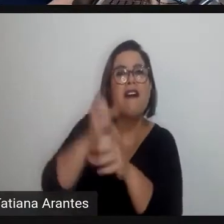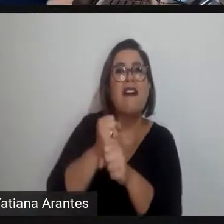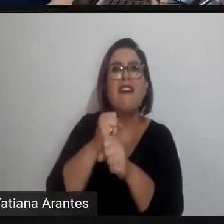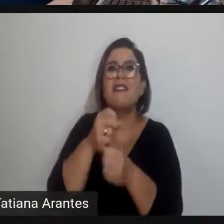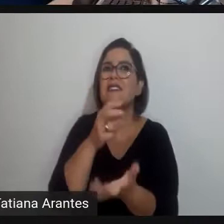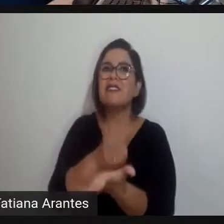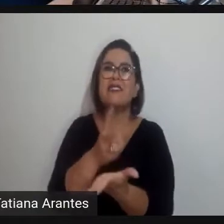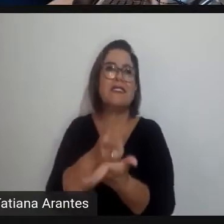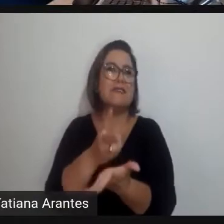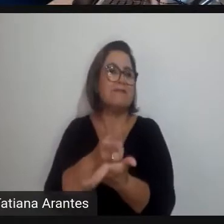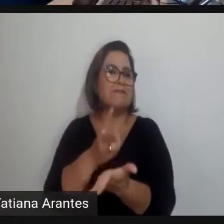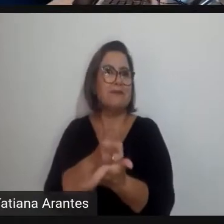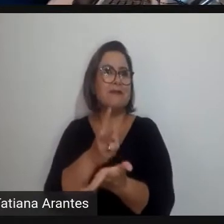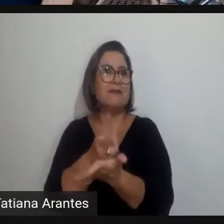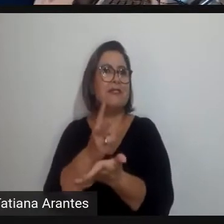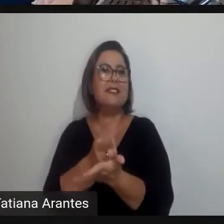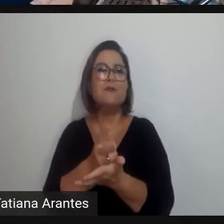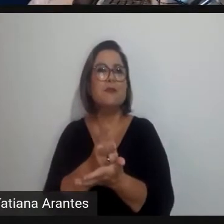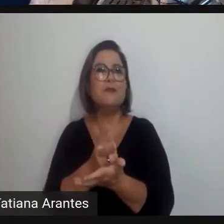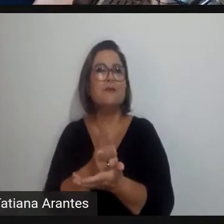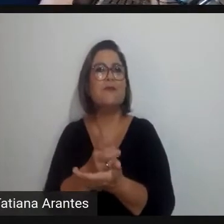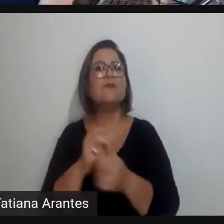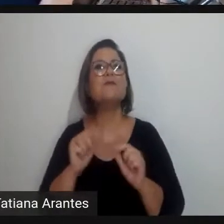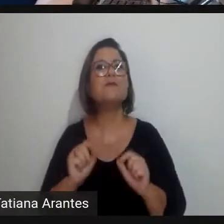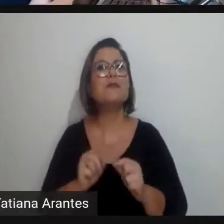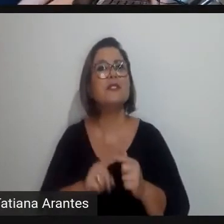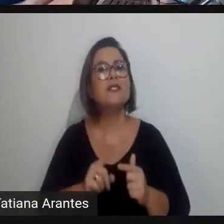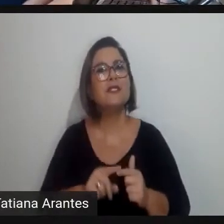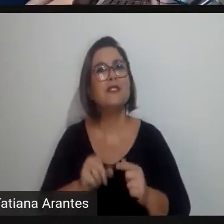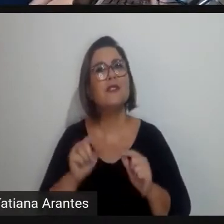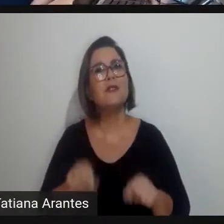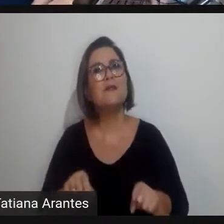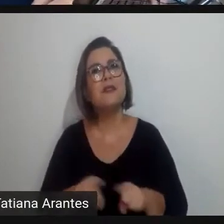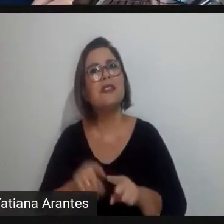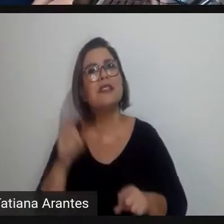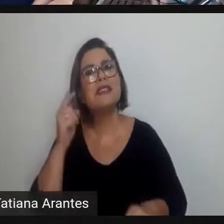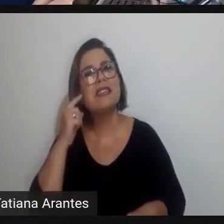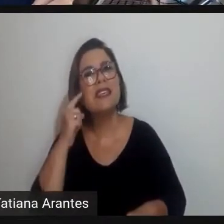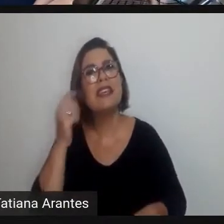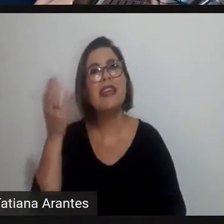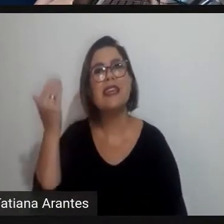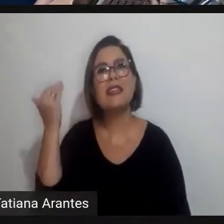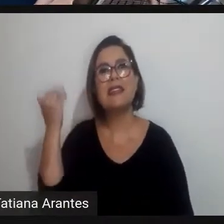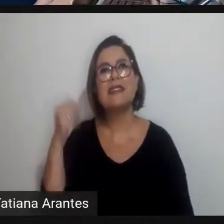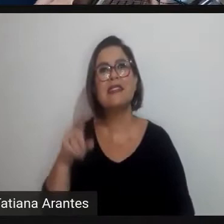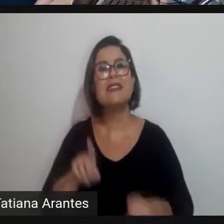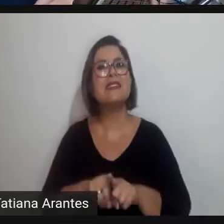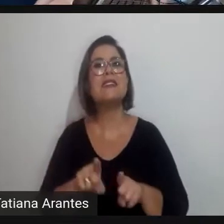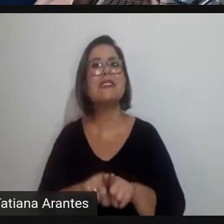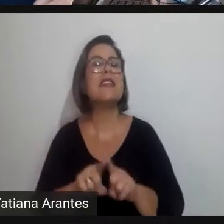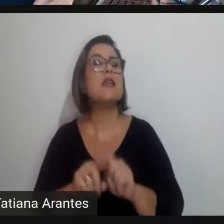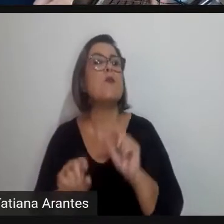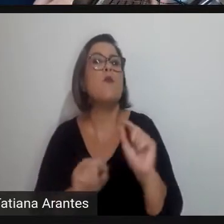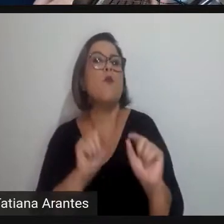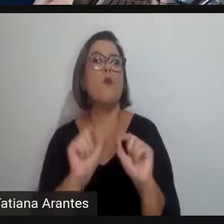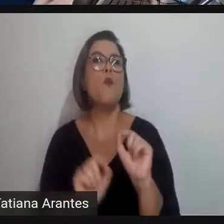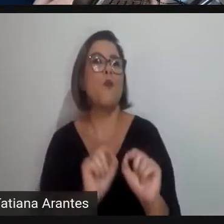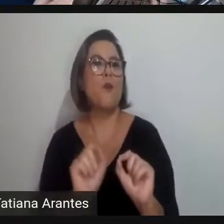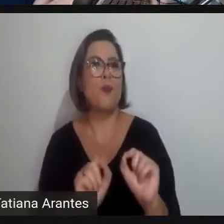em domicílio. Só que, naquela época, existia um grande problema, que era a produção. A